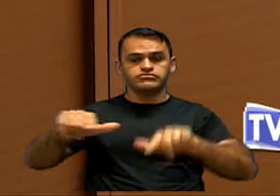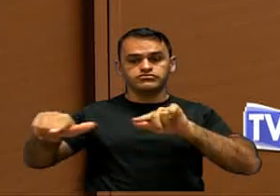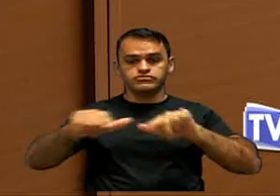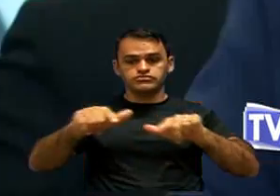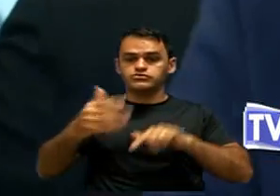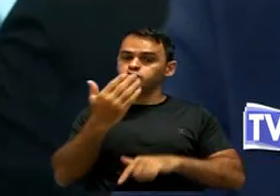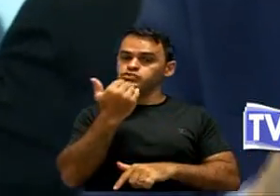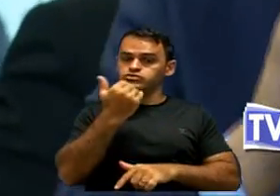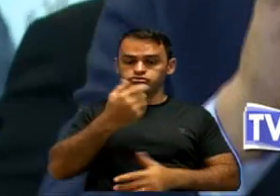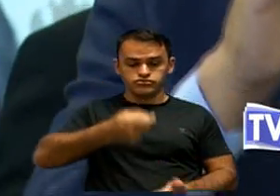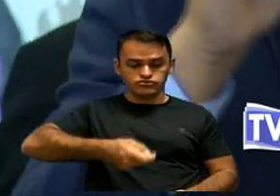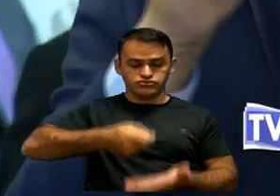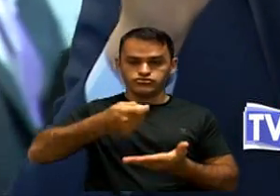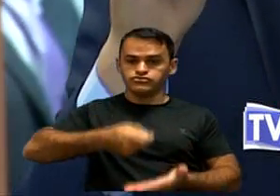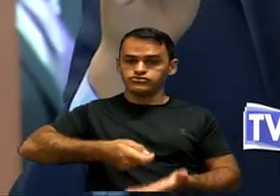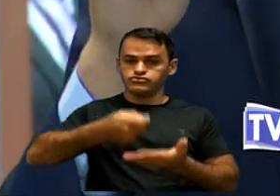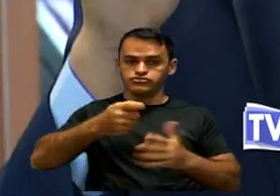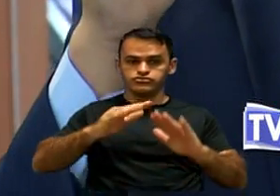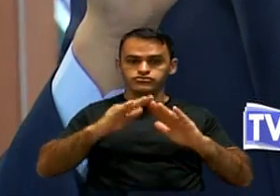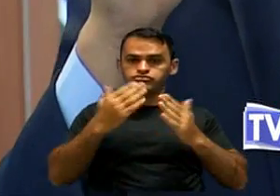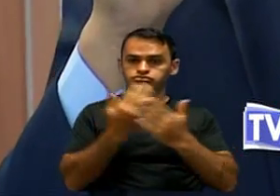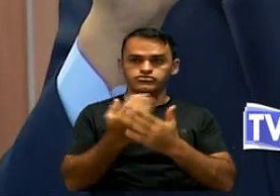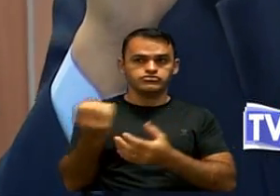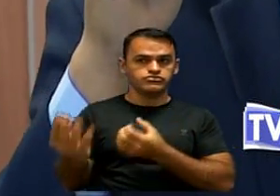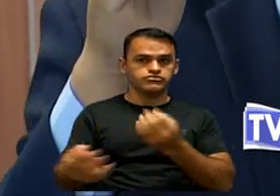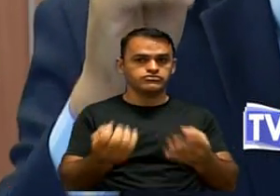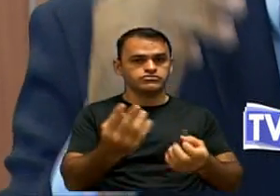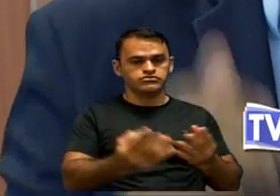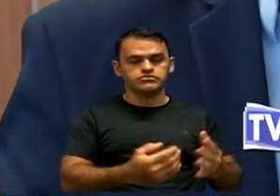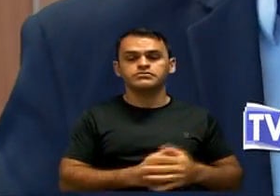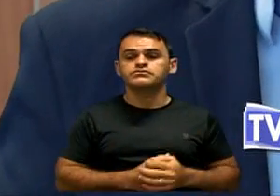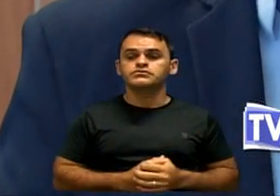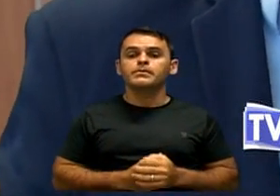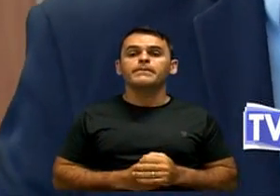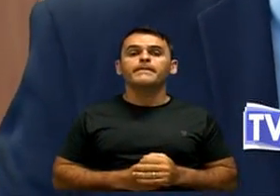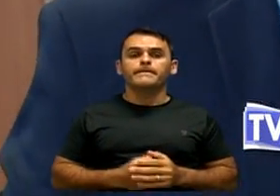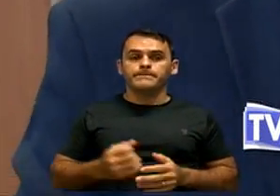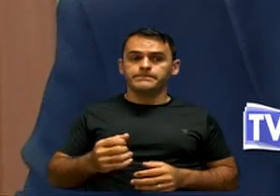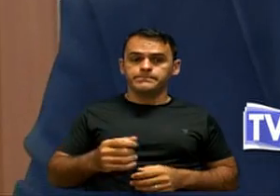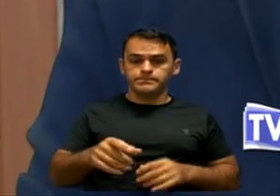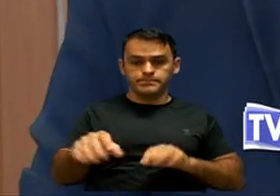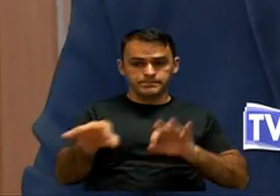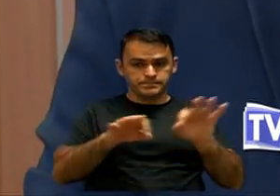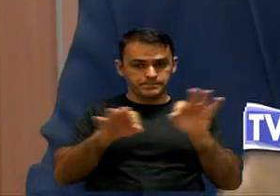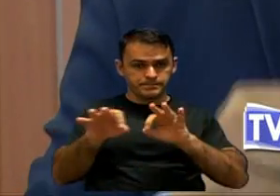Para quem prestava o serviço. Só complementando, esse é o fim do mundo, né? Nós estamos fazendo uma lei